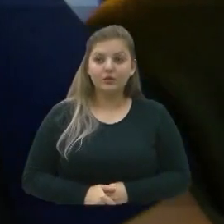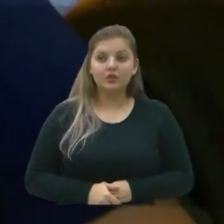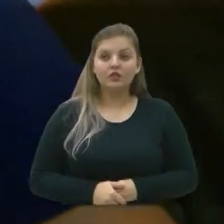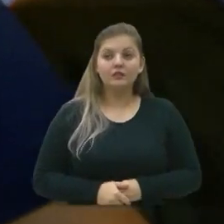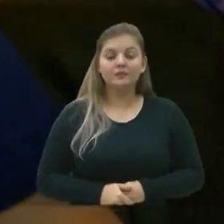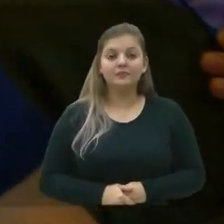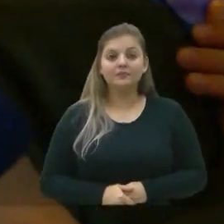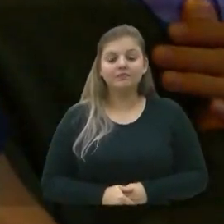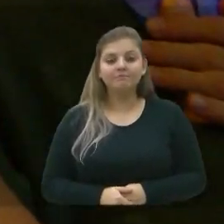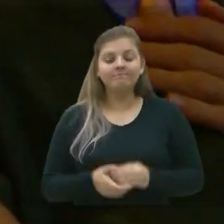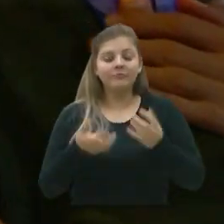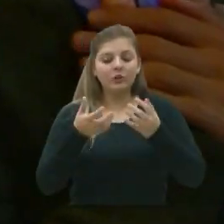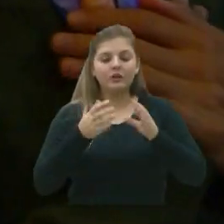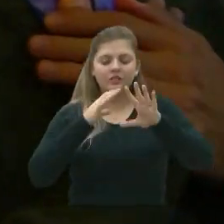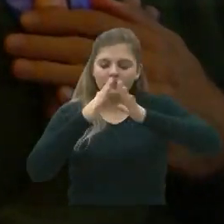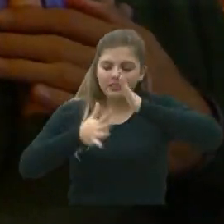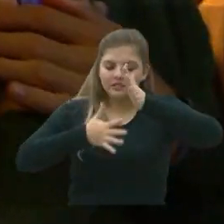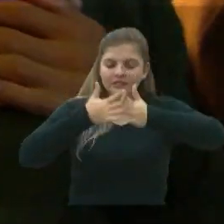Eu quero cantar para vocês.